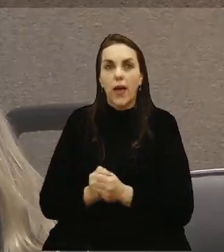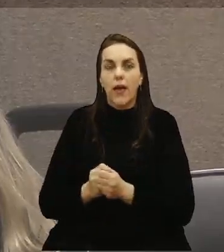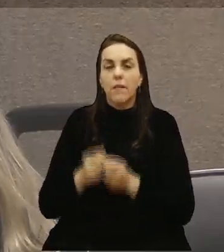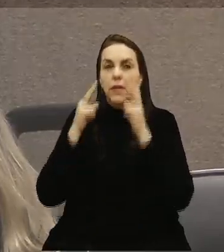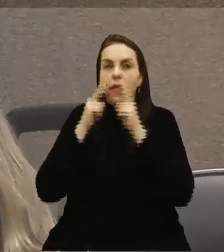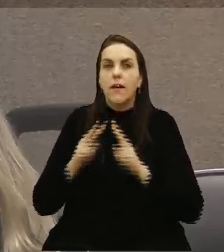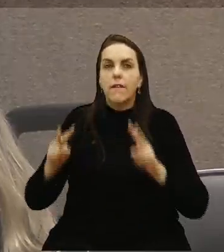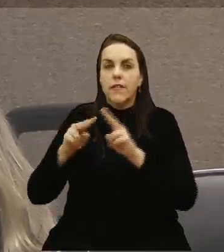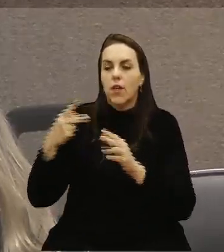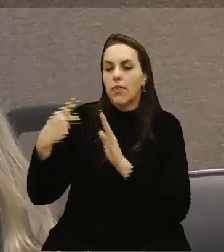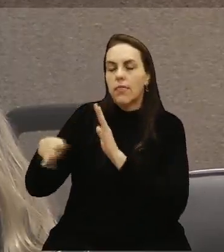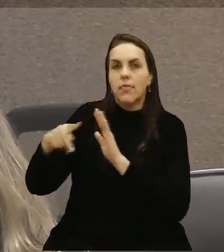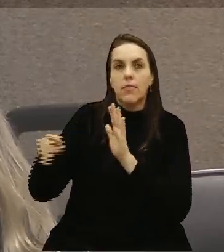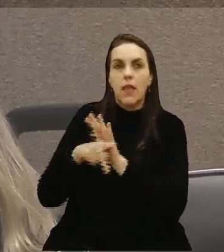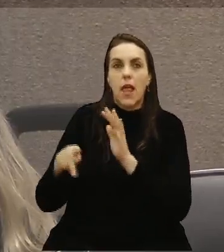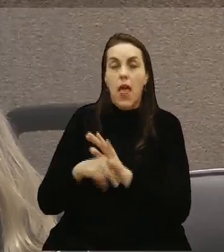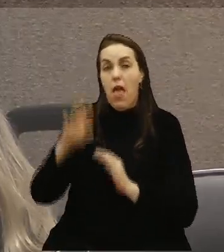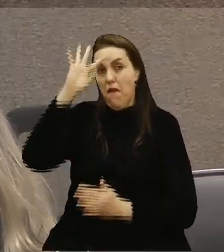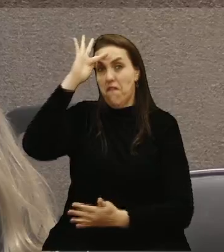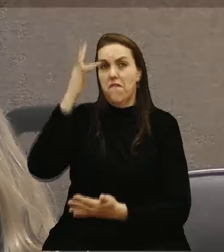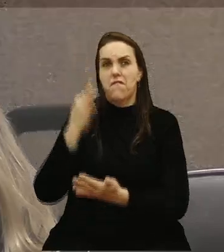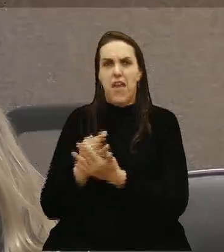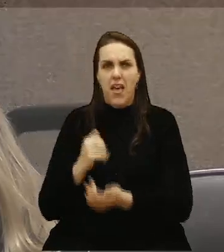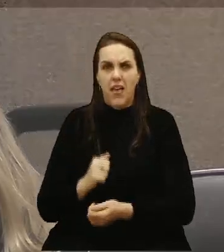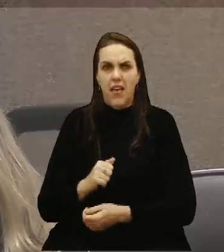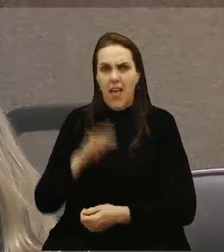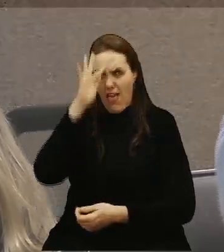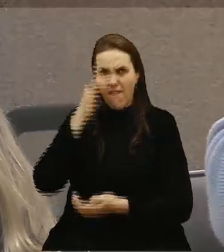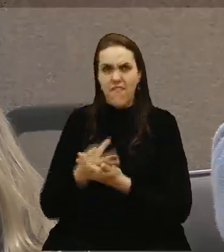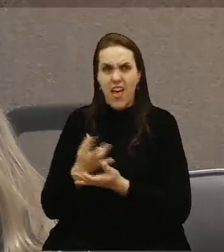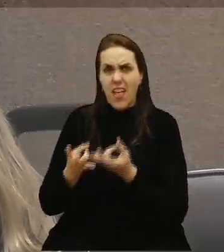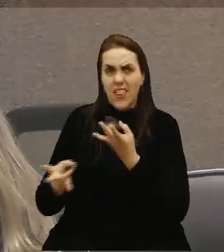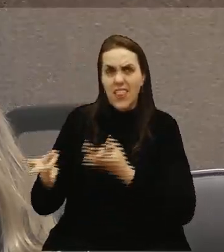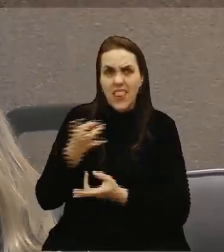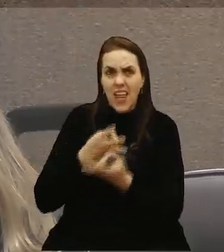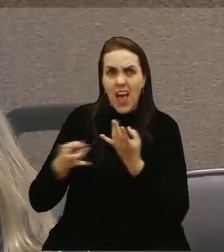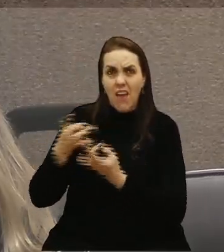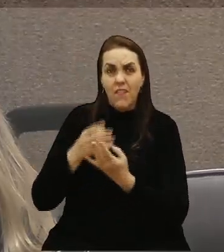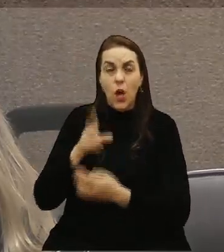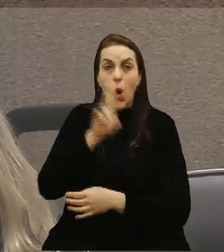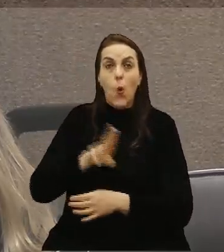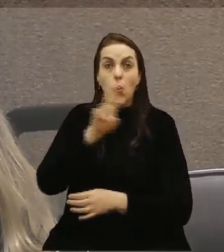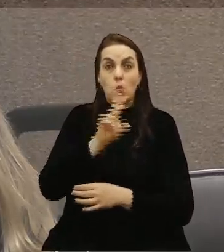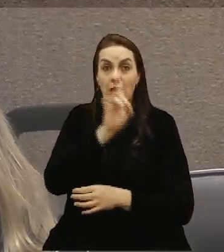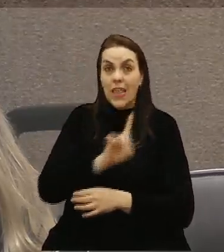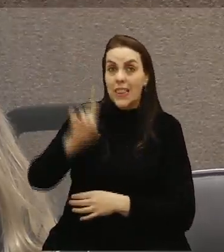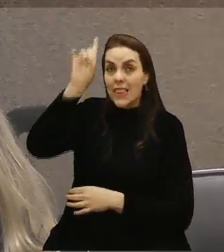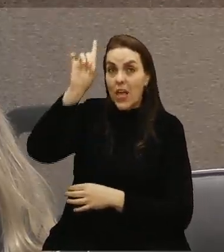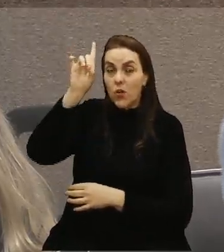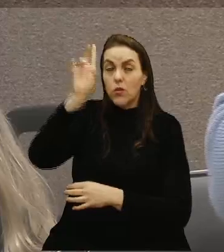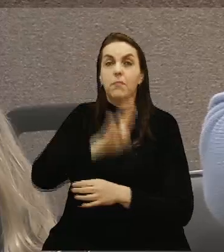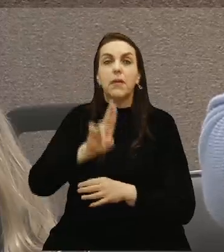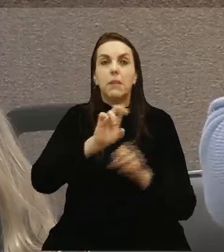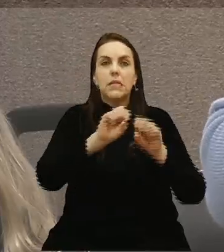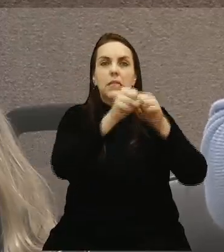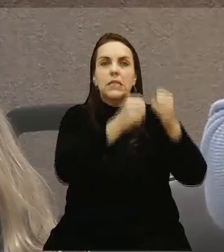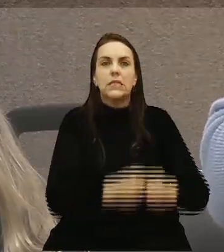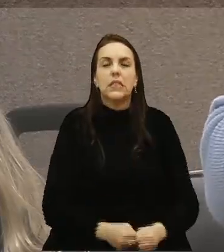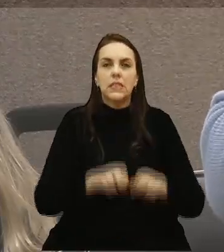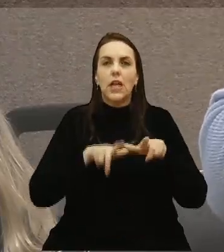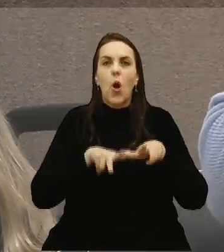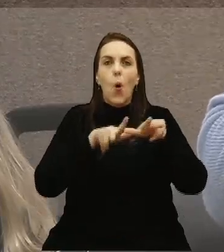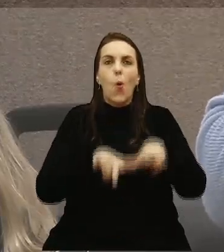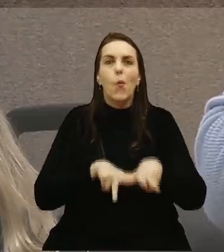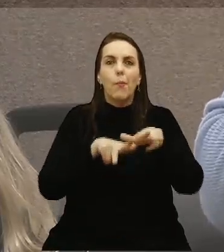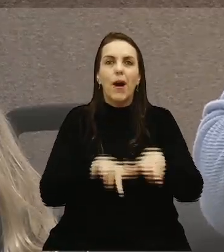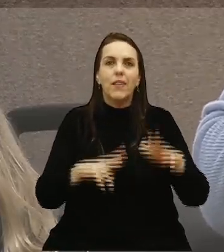visão, através do quê? Da fé. E são grandes traficantes que se usam de Deus para destruir os templos umbandistas.